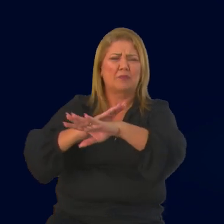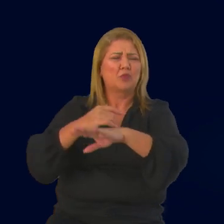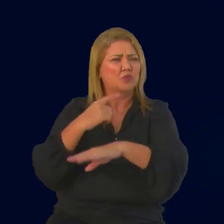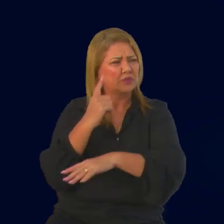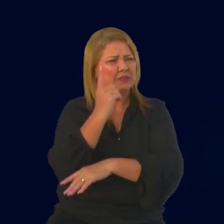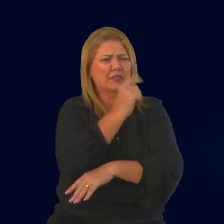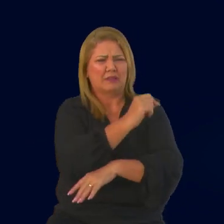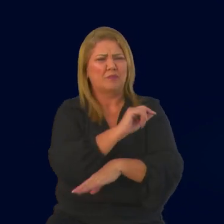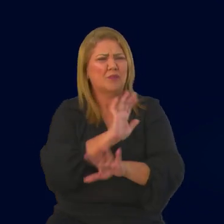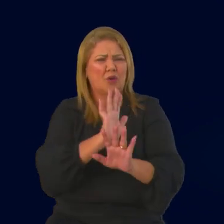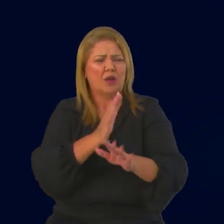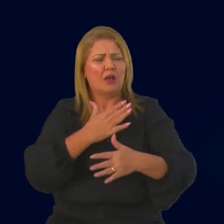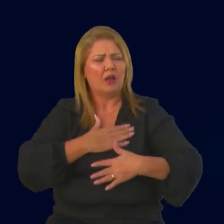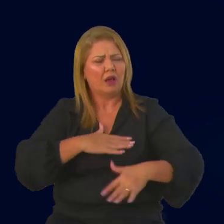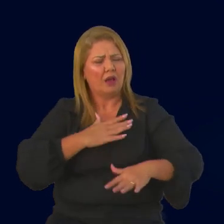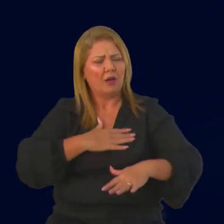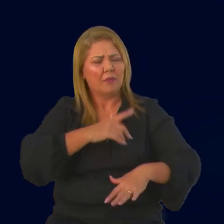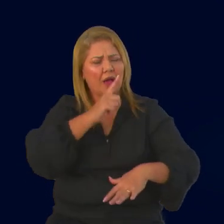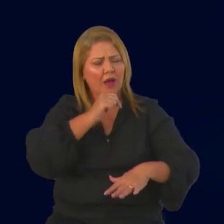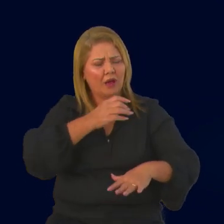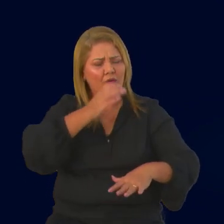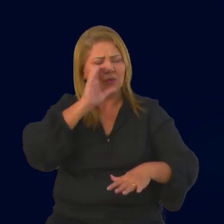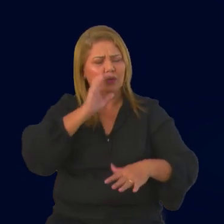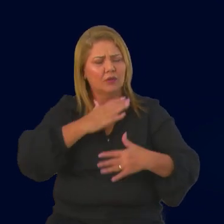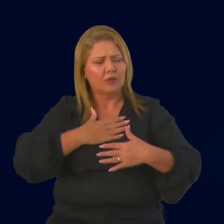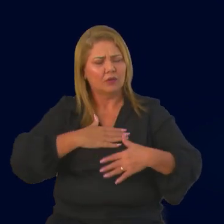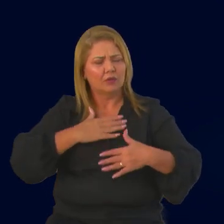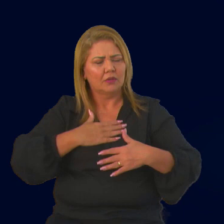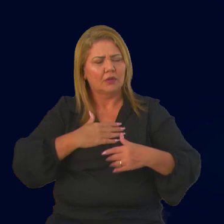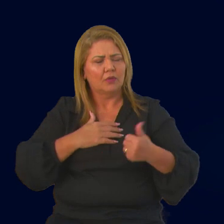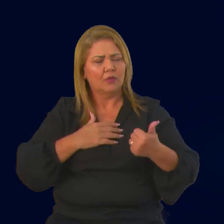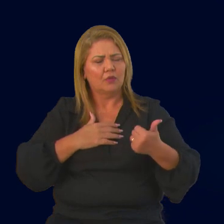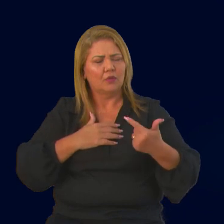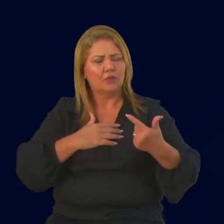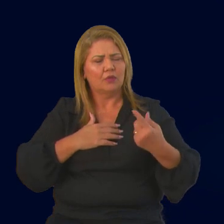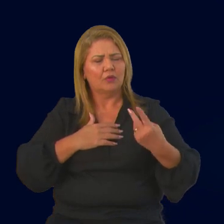fundo, tomar uma água, contar até 10.